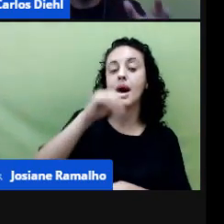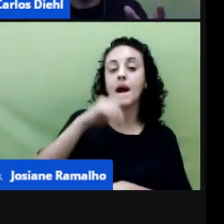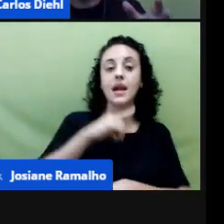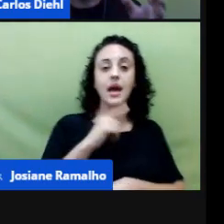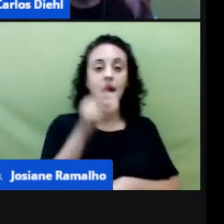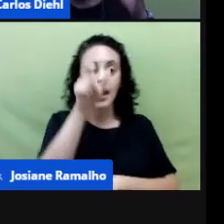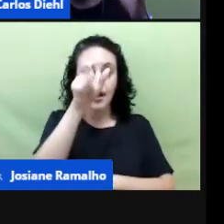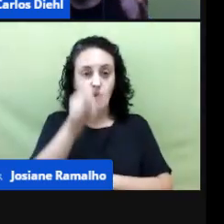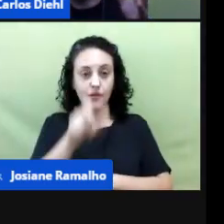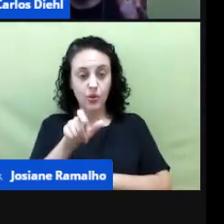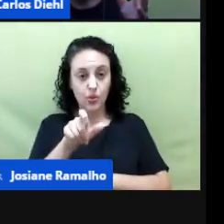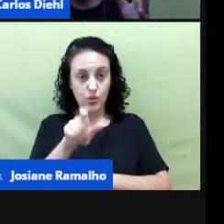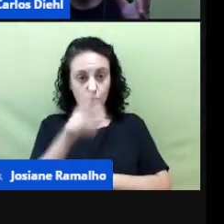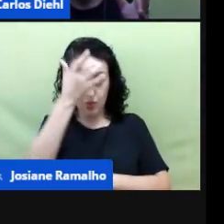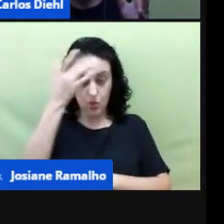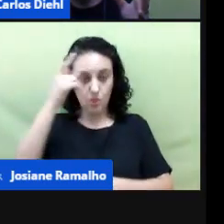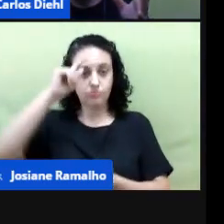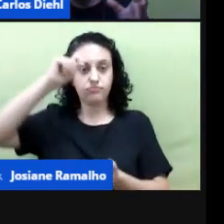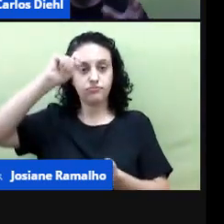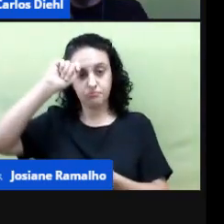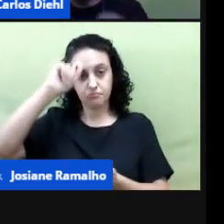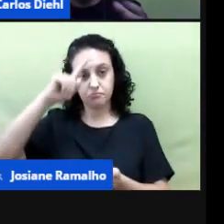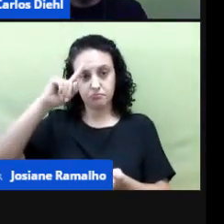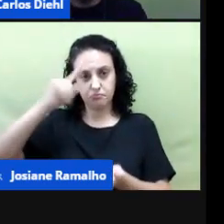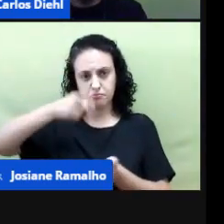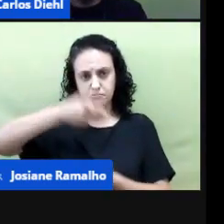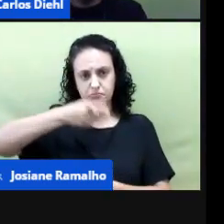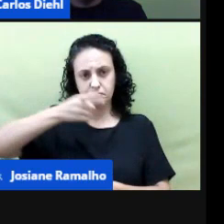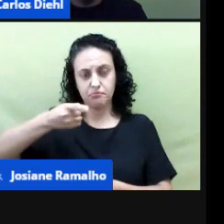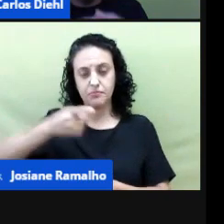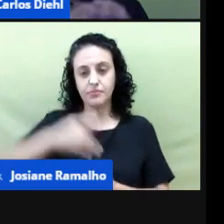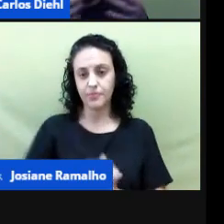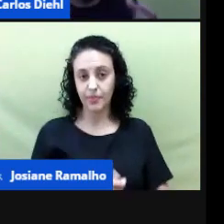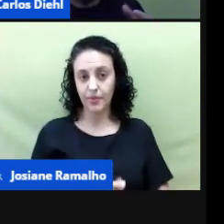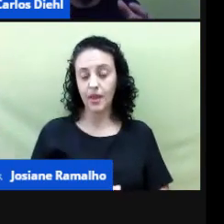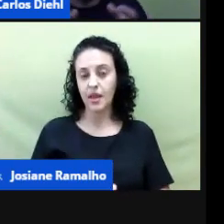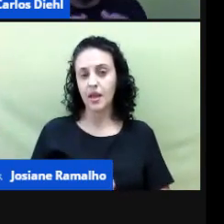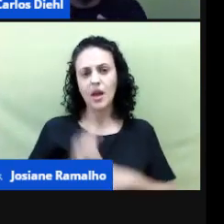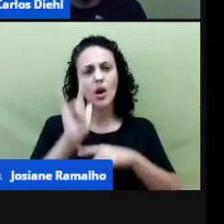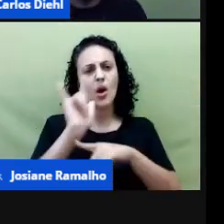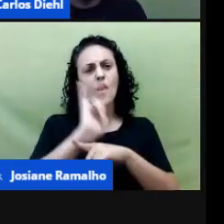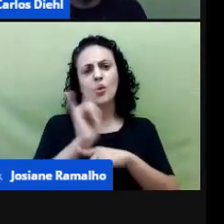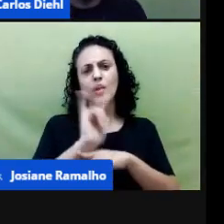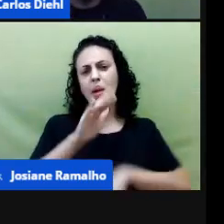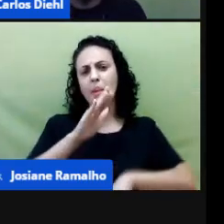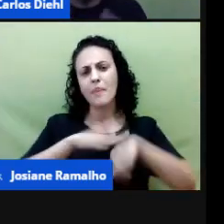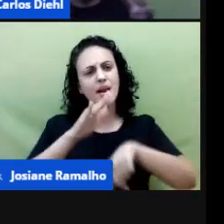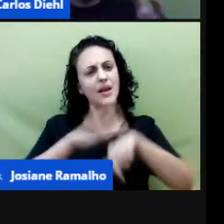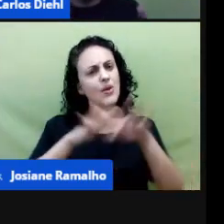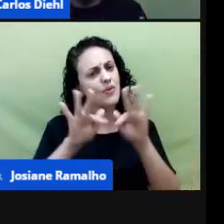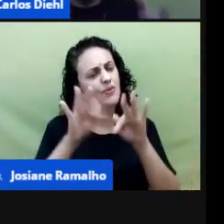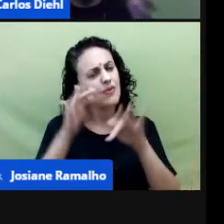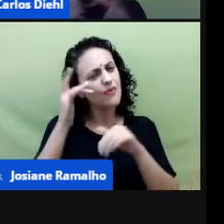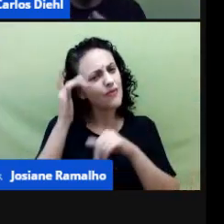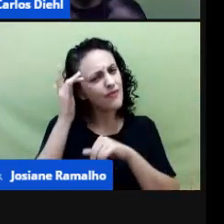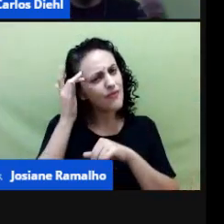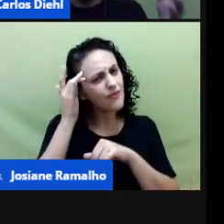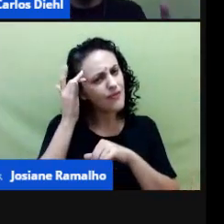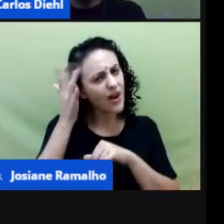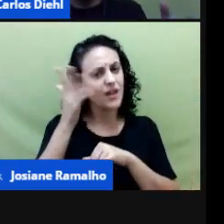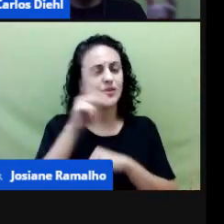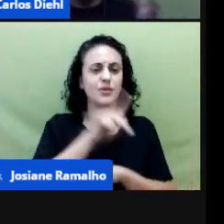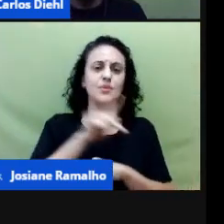figura de autoridade ali dentro. Ele talvez seja o documentário mais fácil para um professor fazer, porque ele